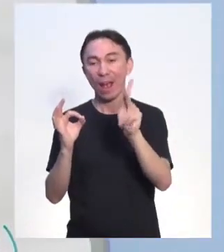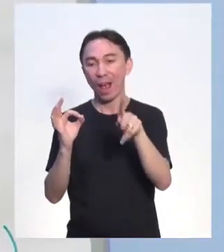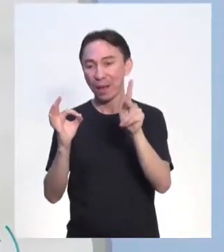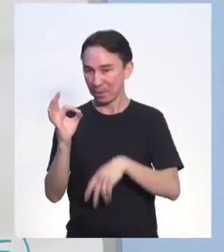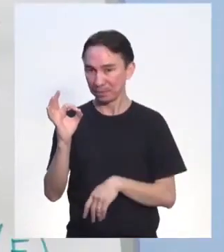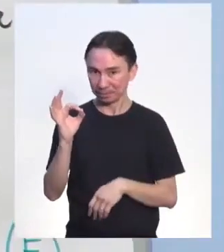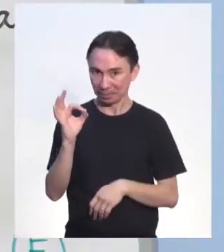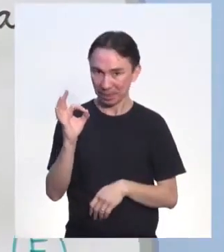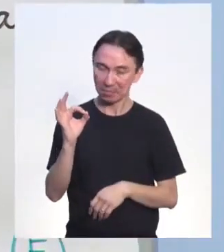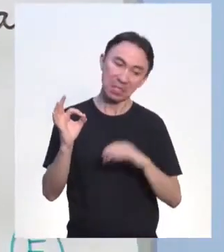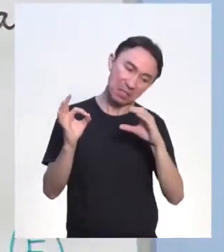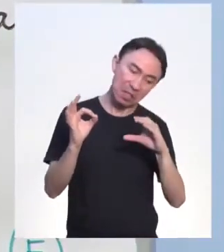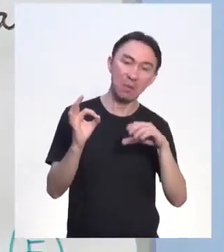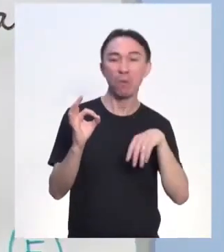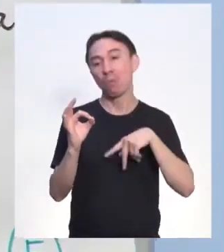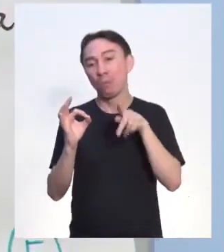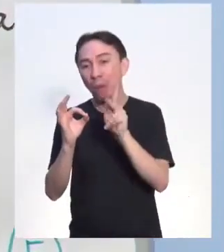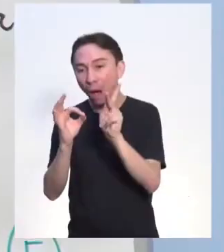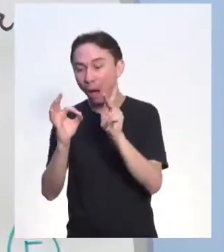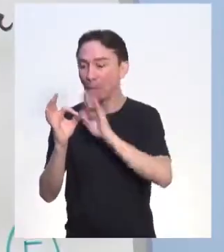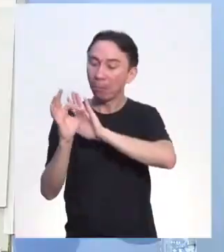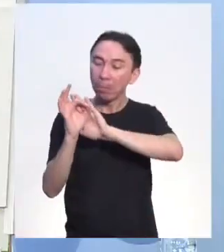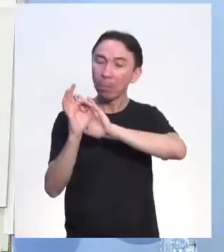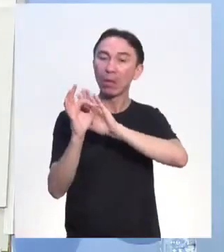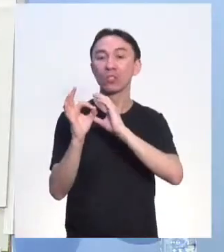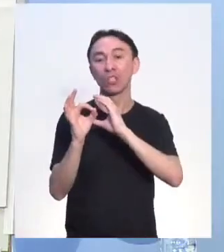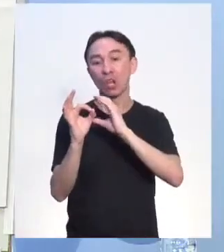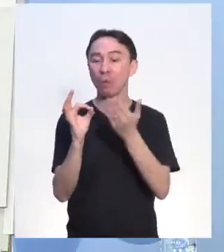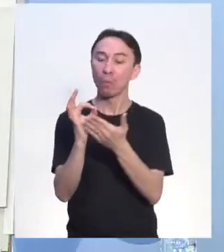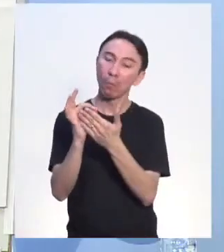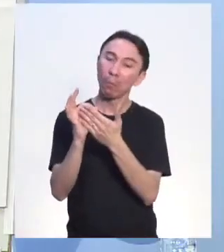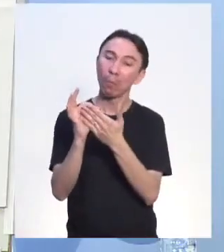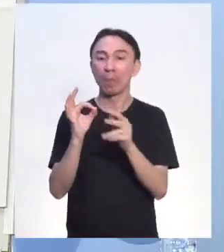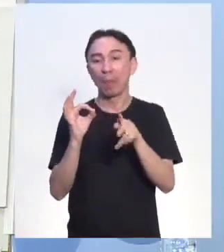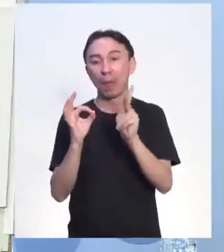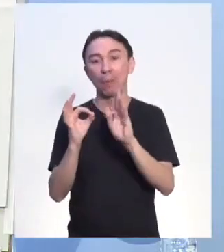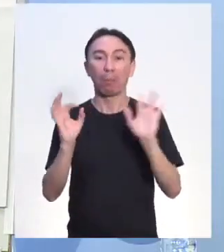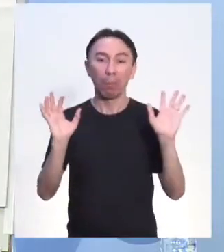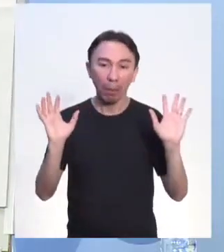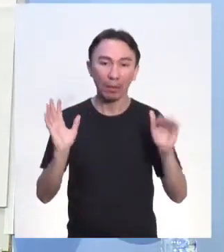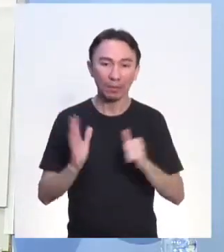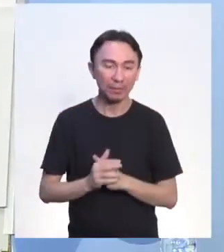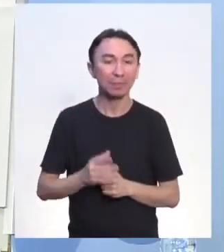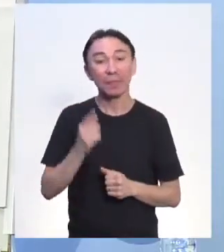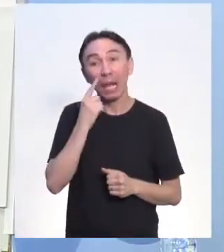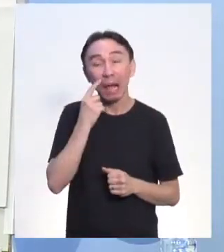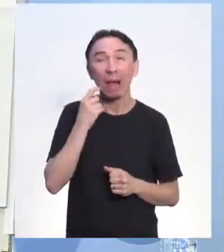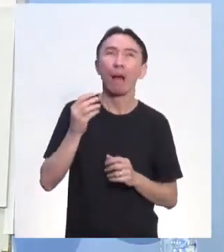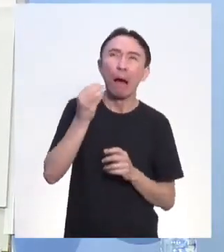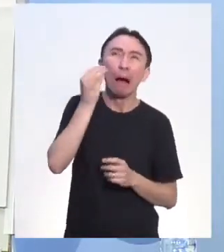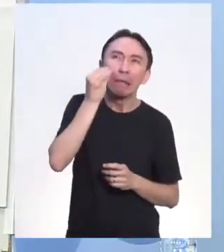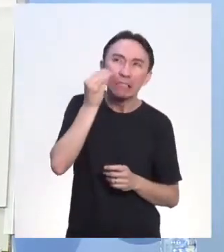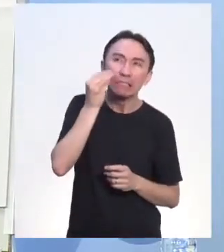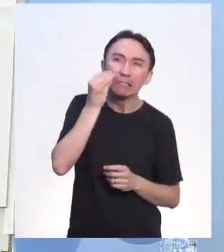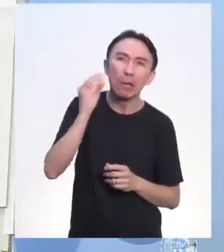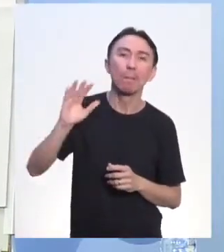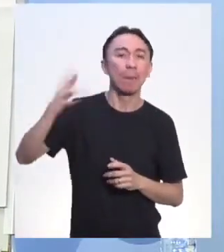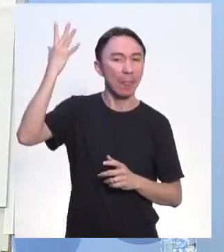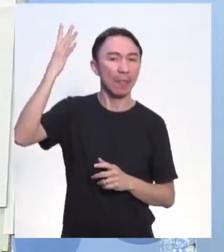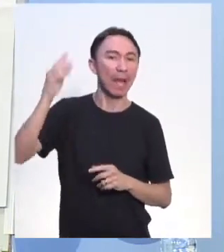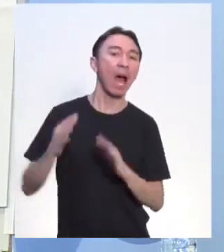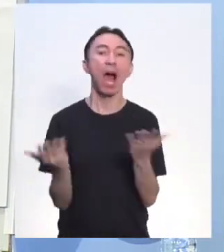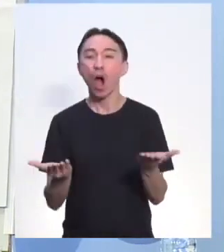coroa. Muito bem. Então, a primeira pergunta que a gente fez, qual era o experimento aleatório? Depois que a gente pensou no experimento aleatório, a gente vai pensar no espaço